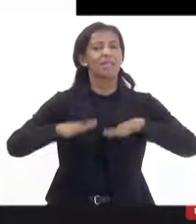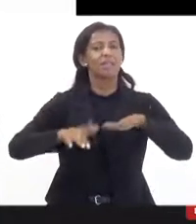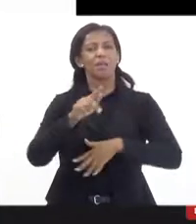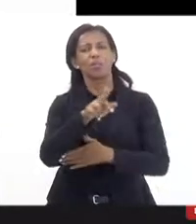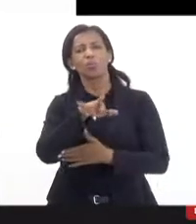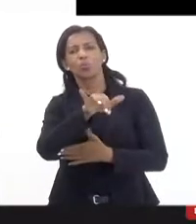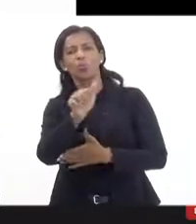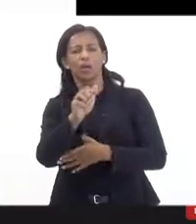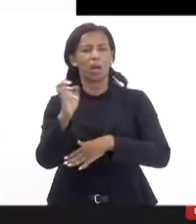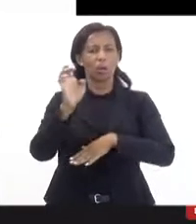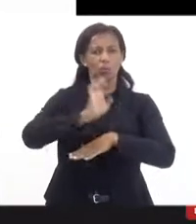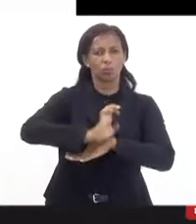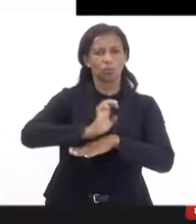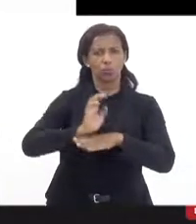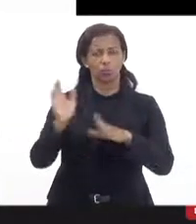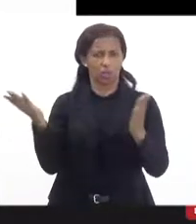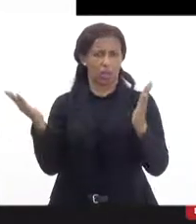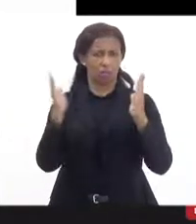tem